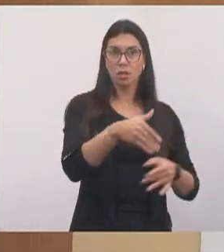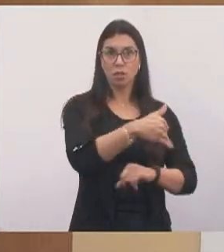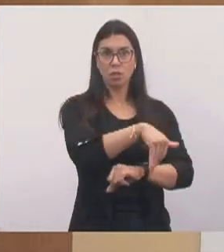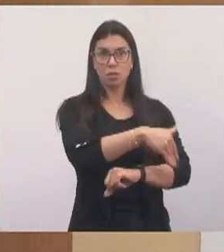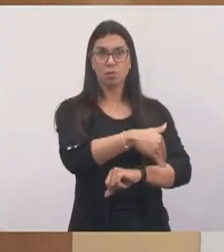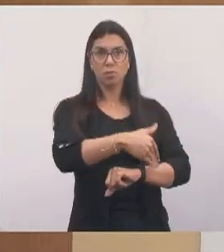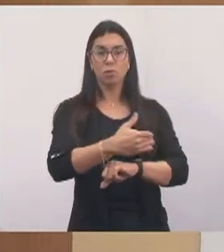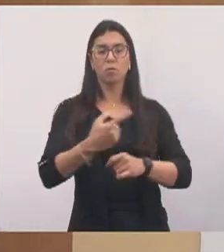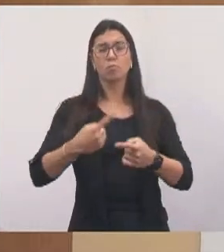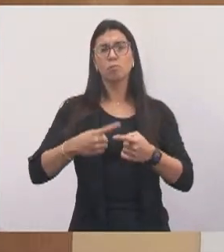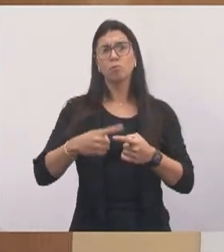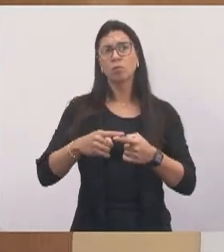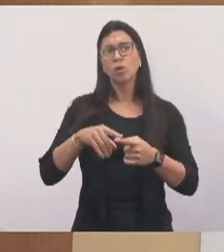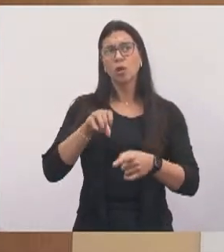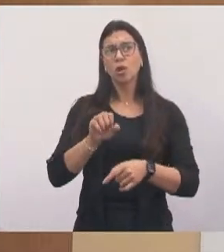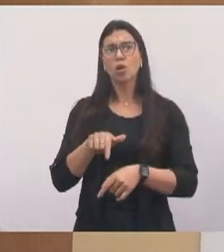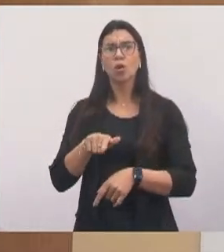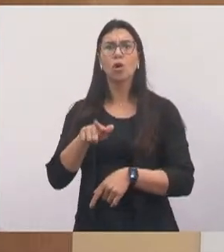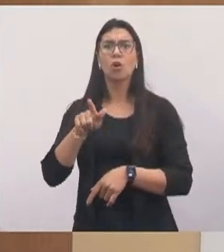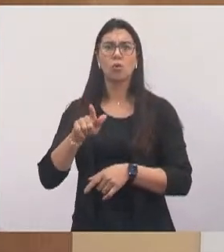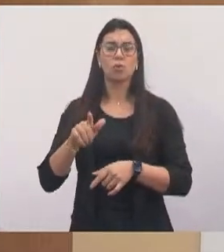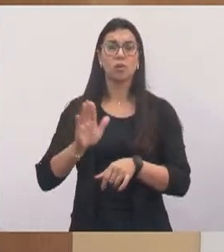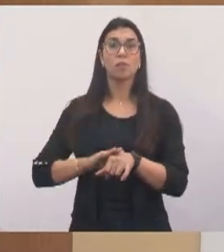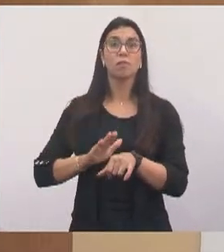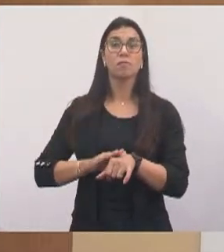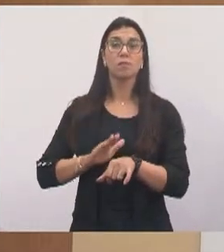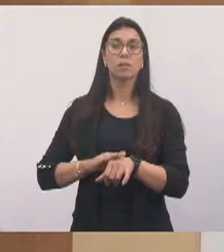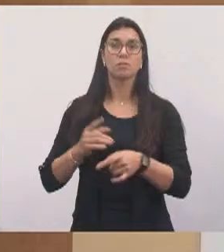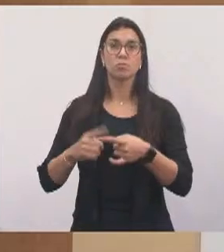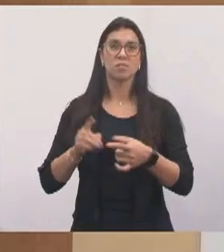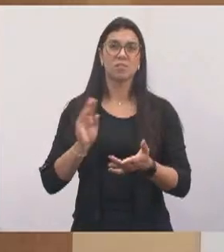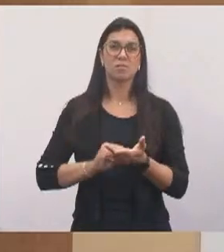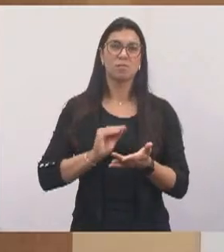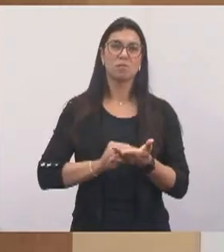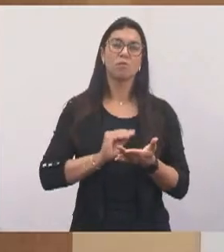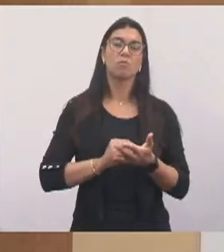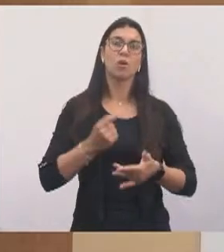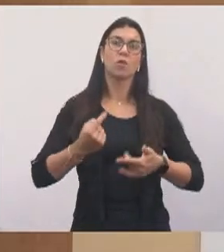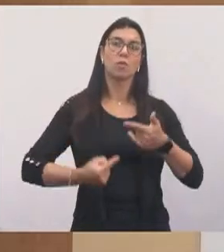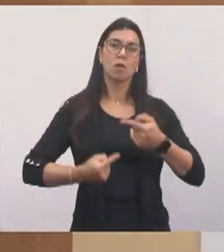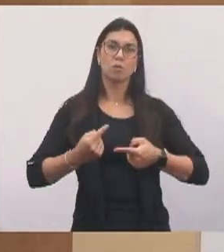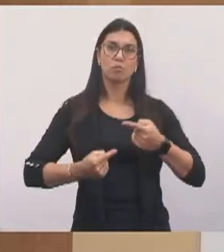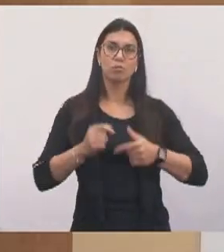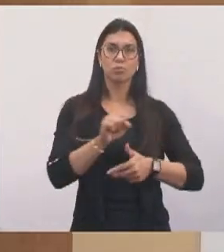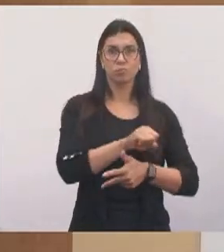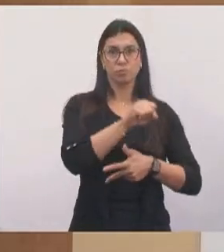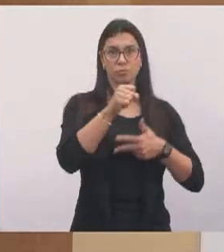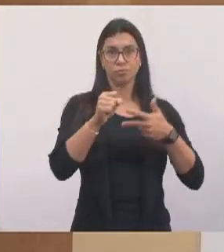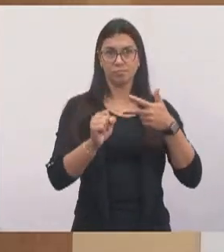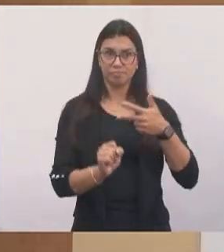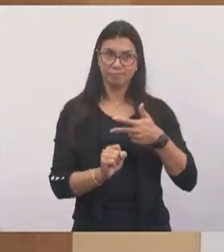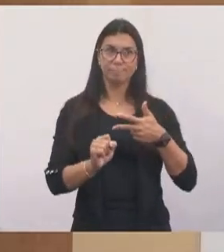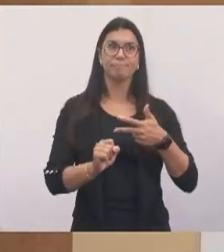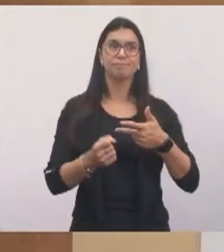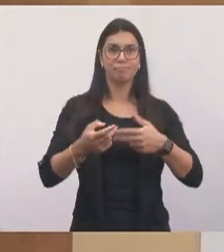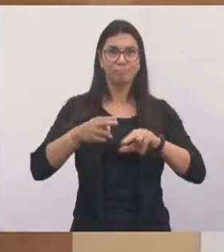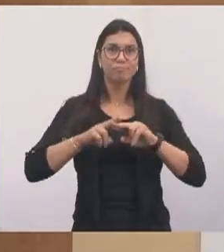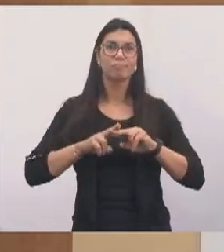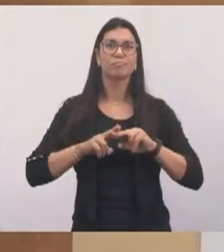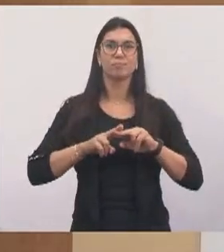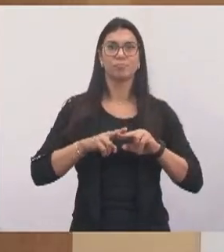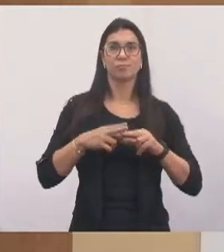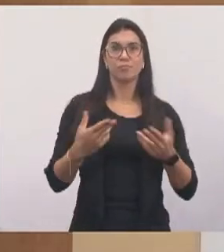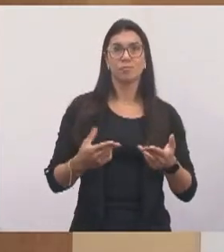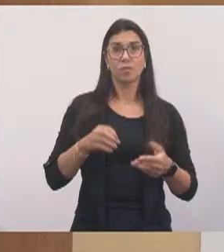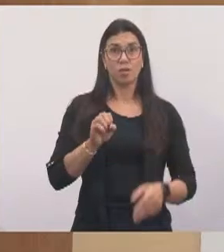fazem esse trabalho as ONGs, Sônia? Porque falta política do poder público. Então, quando falta política do poder público, entra